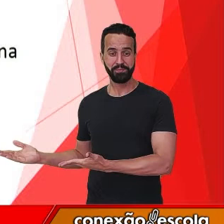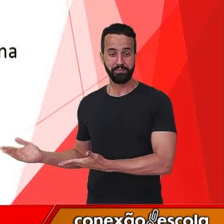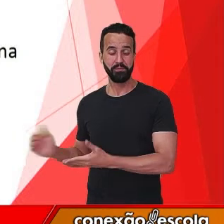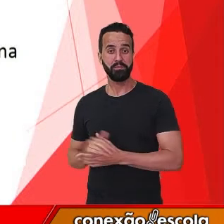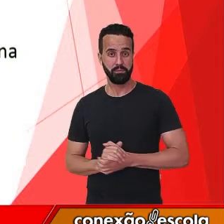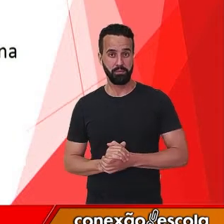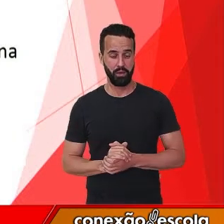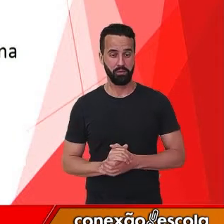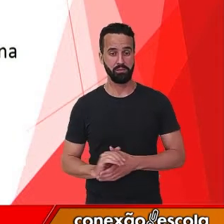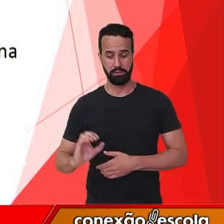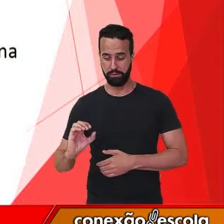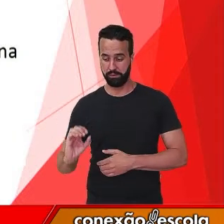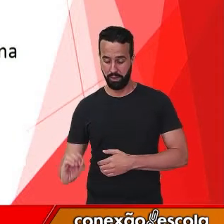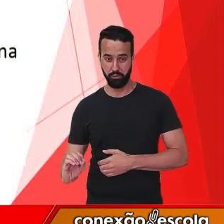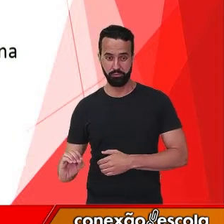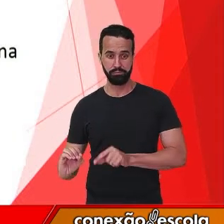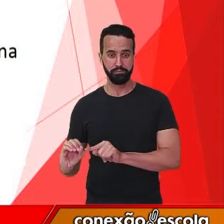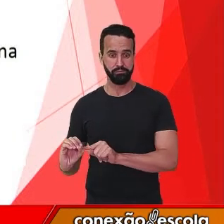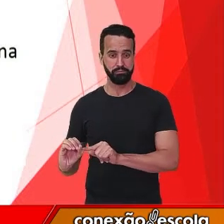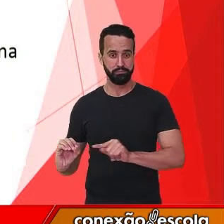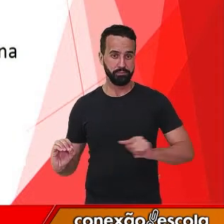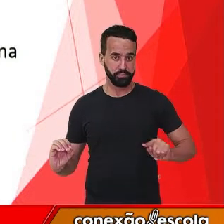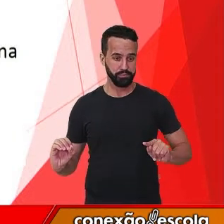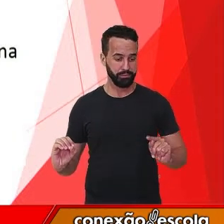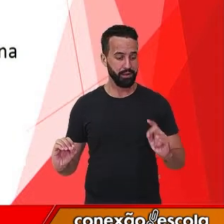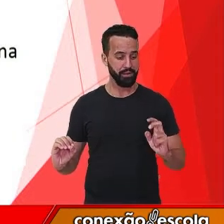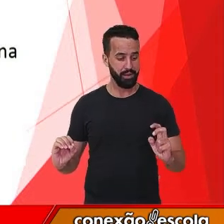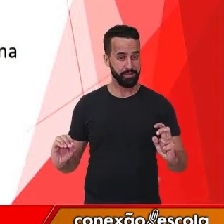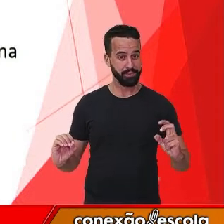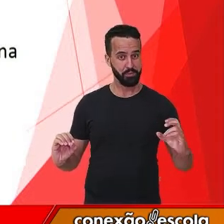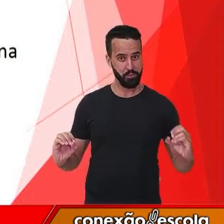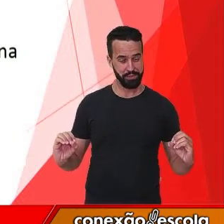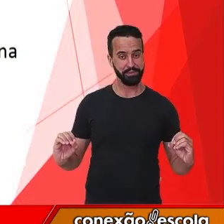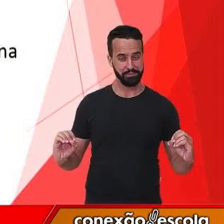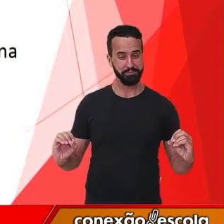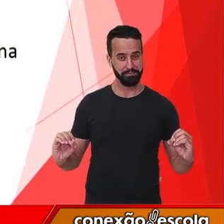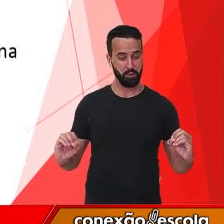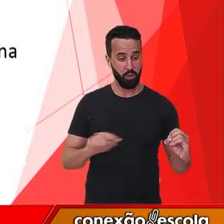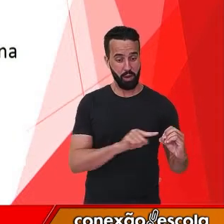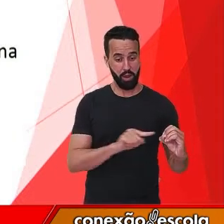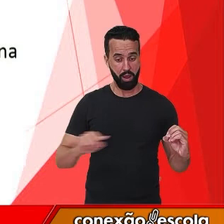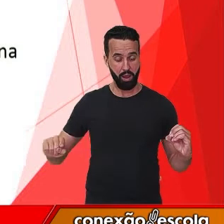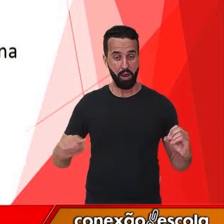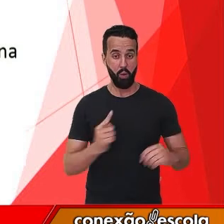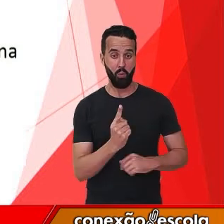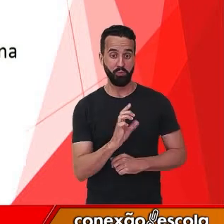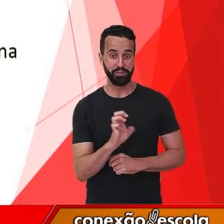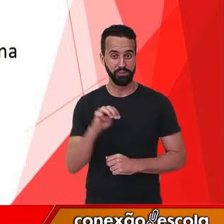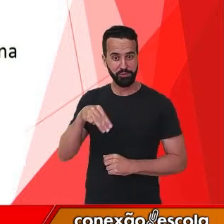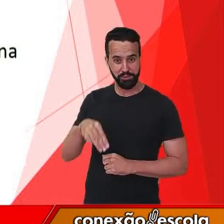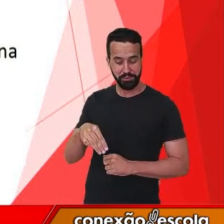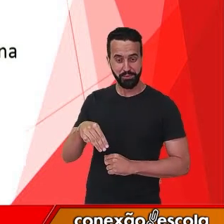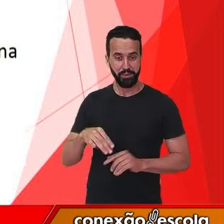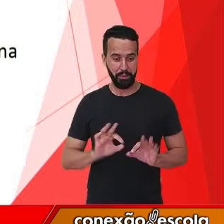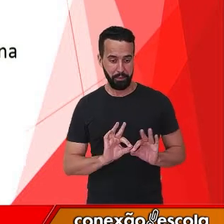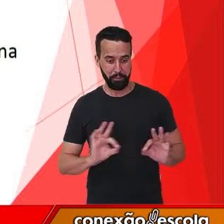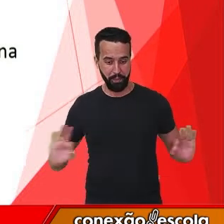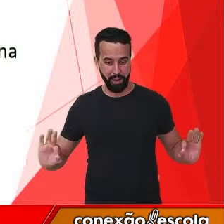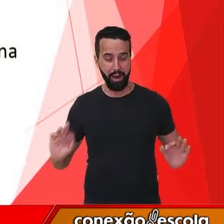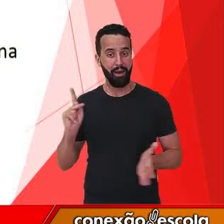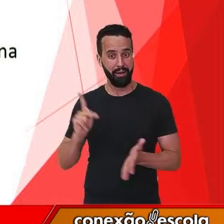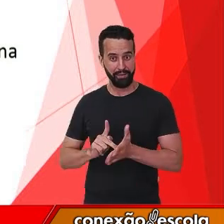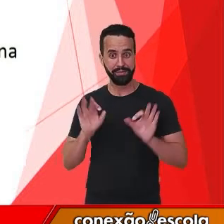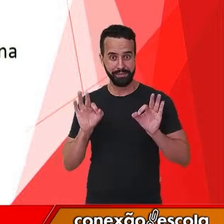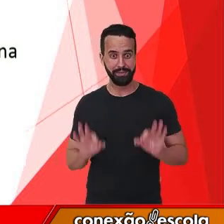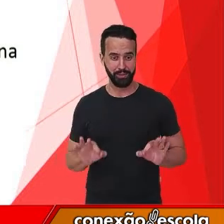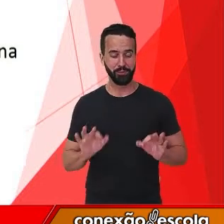cm percorrido no mapa equivalem a 550 km percorridos na